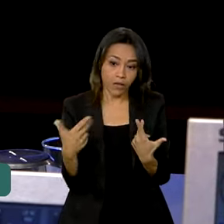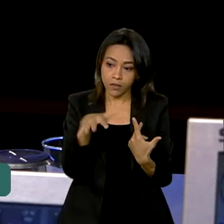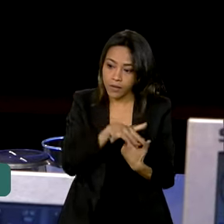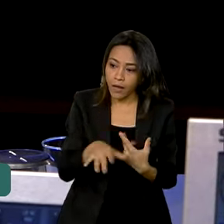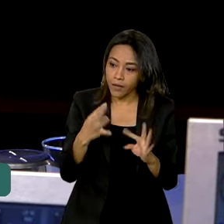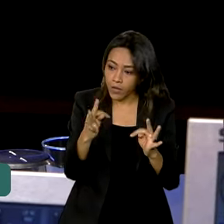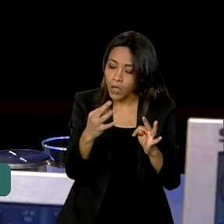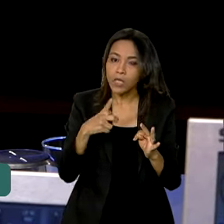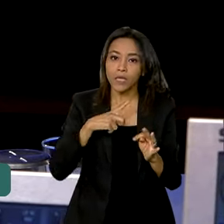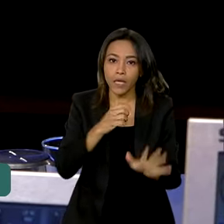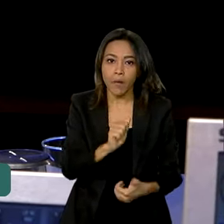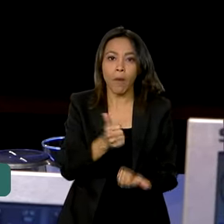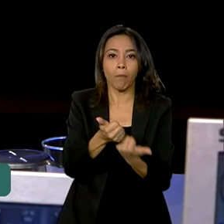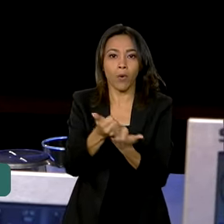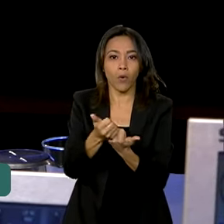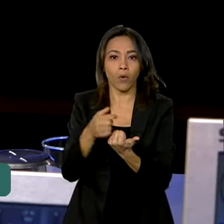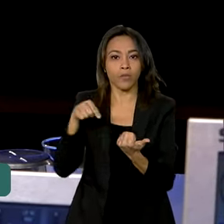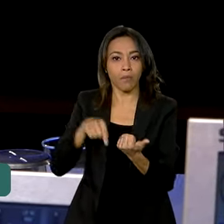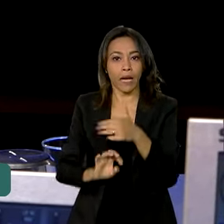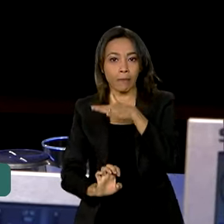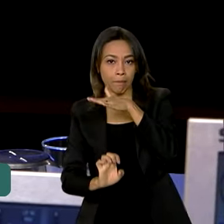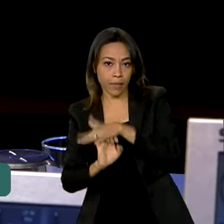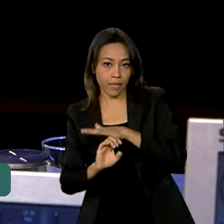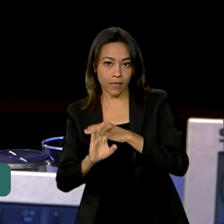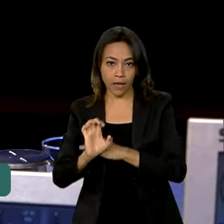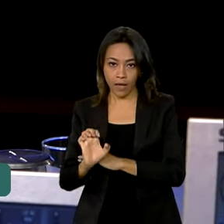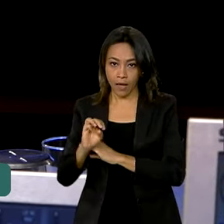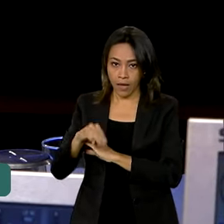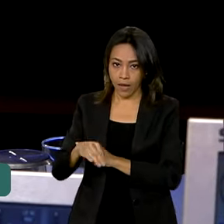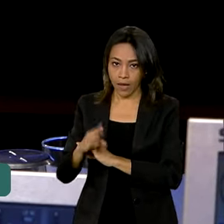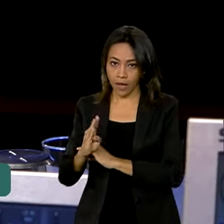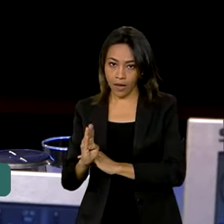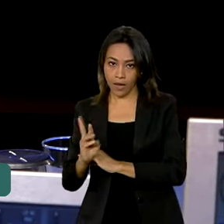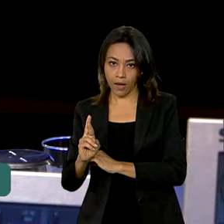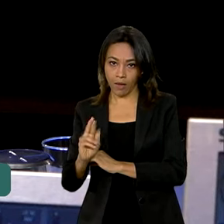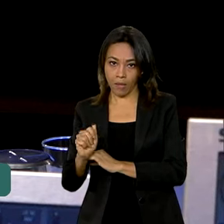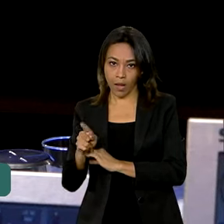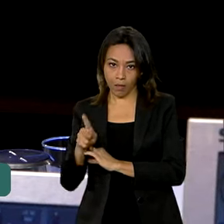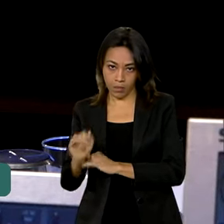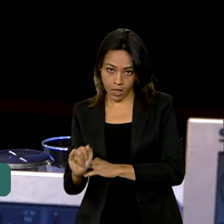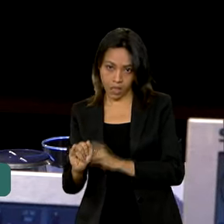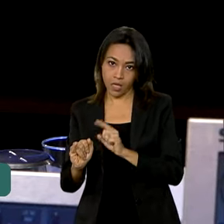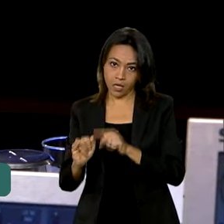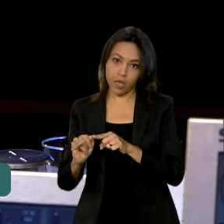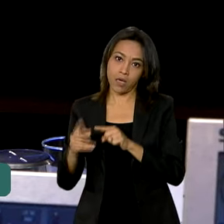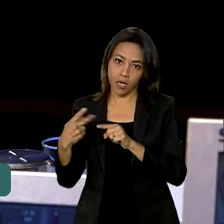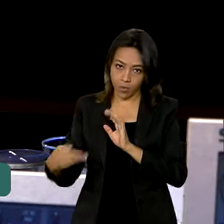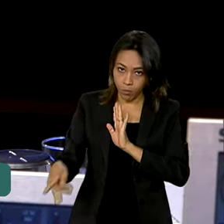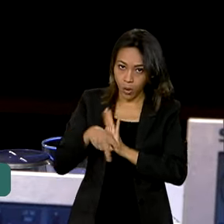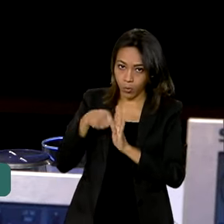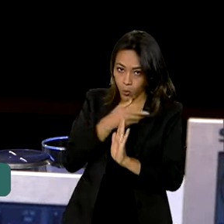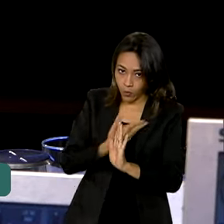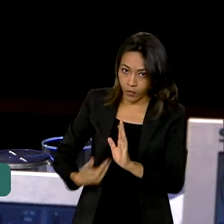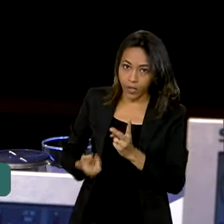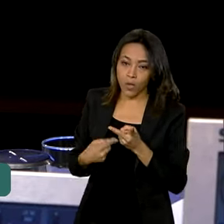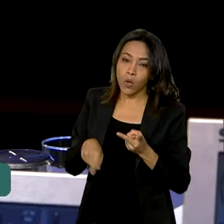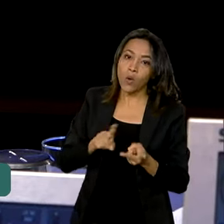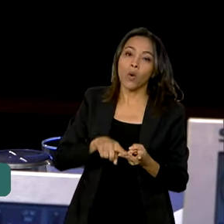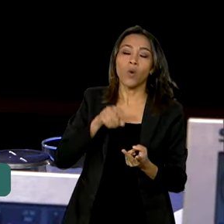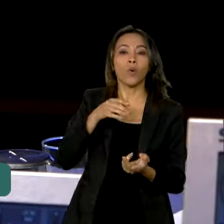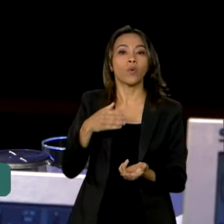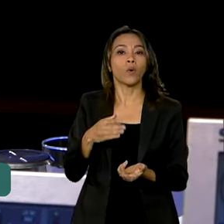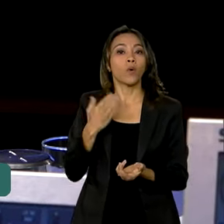é financiado pelo Embrapi, que é a empresa brasileira de inovação, ou pelo BNDES, ou pela Lei do